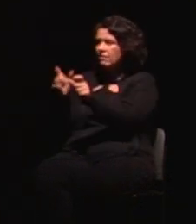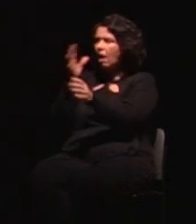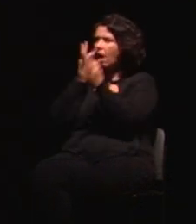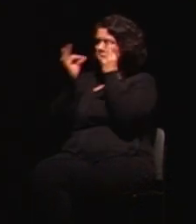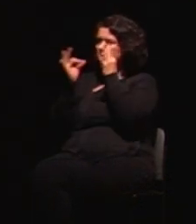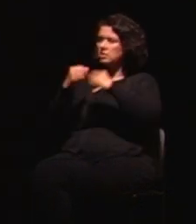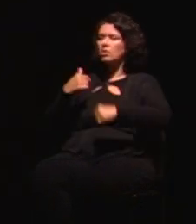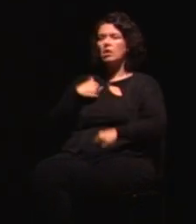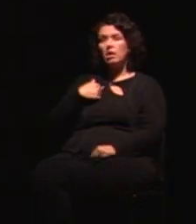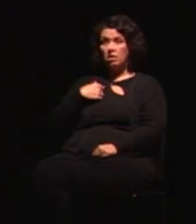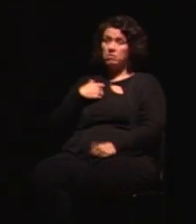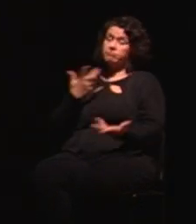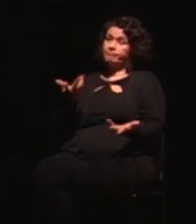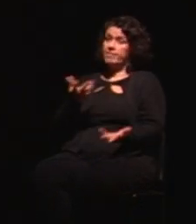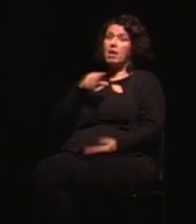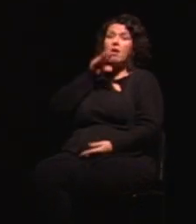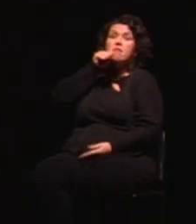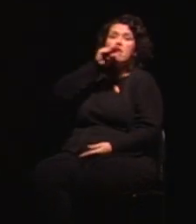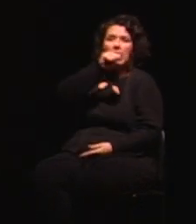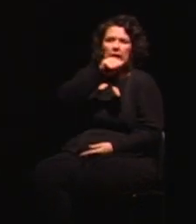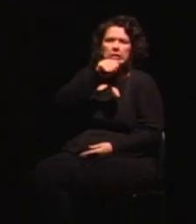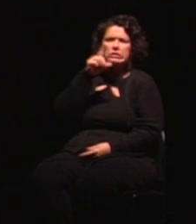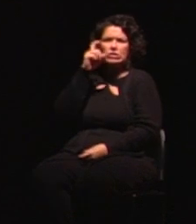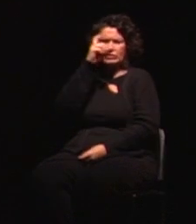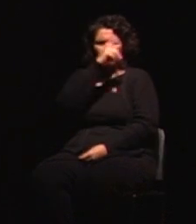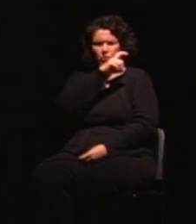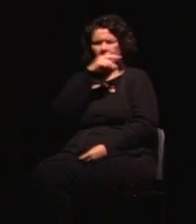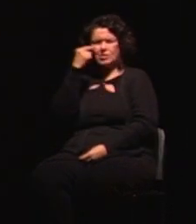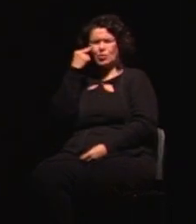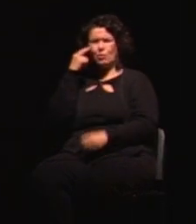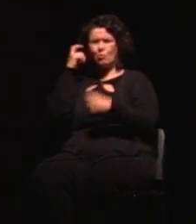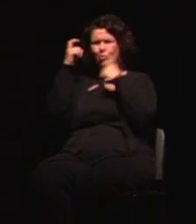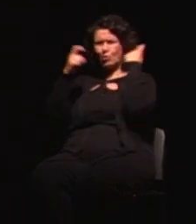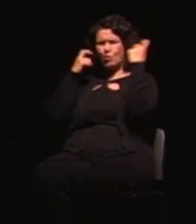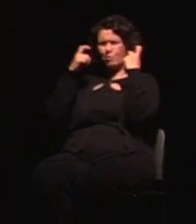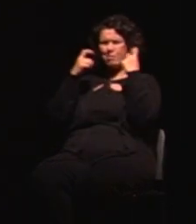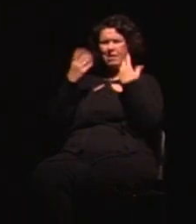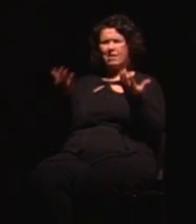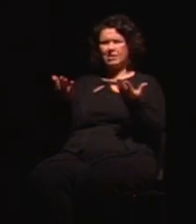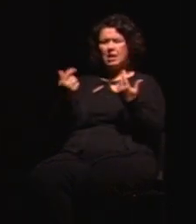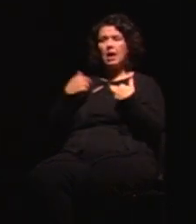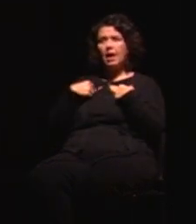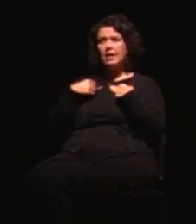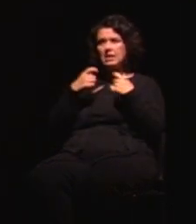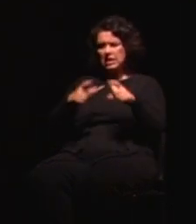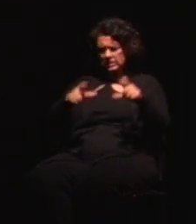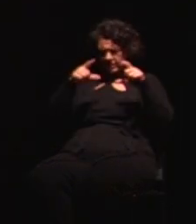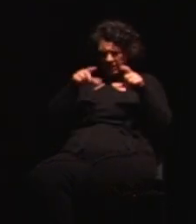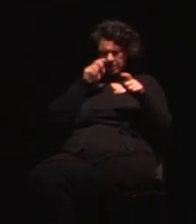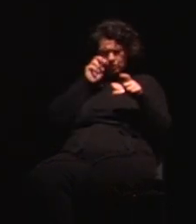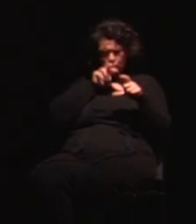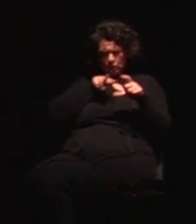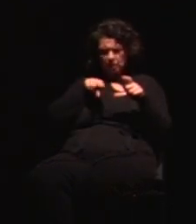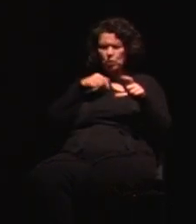fico preocupadíssima, falo, peraí. É isso, é aquilo. Esse cartão me fez pensar